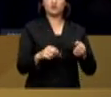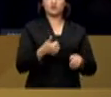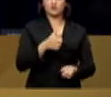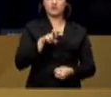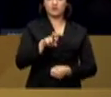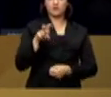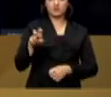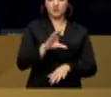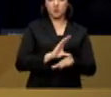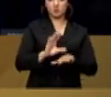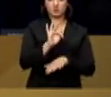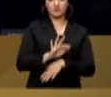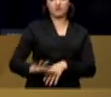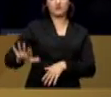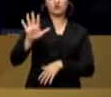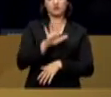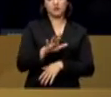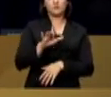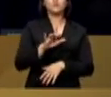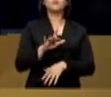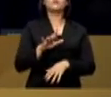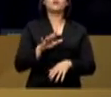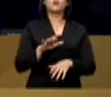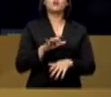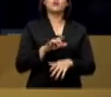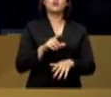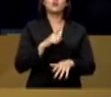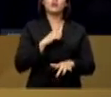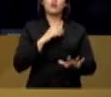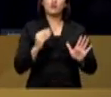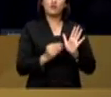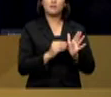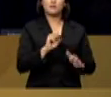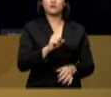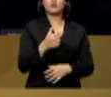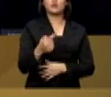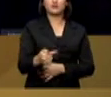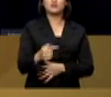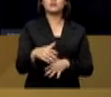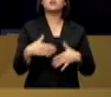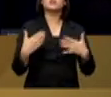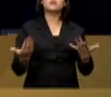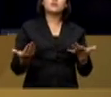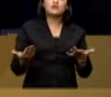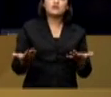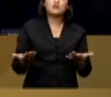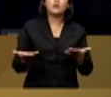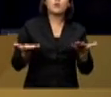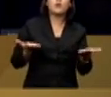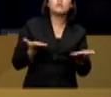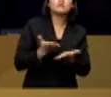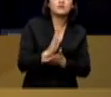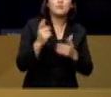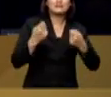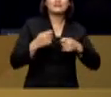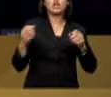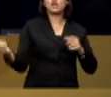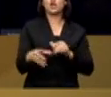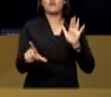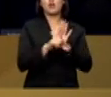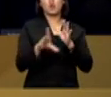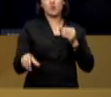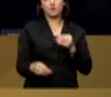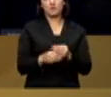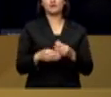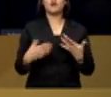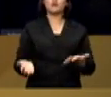155 da Constituição Federal, acrescentados pela emenda 87, cuja regulamentação carece de nova lei complementar, ou seja, o próprio Estado confirma